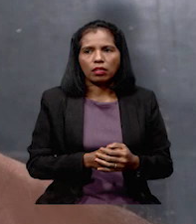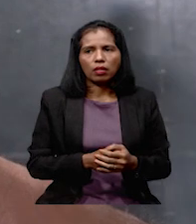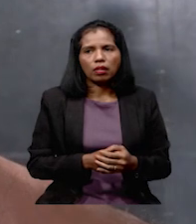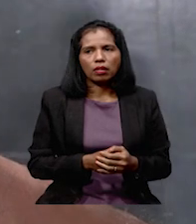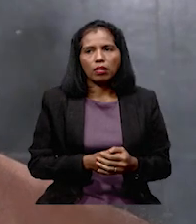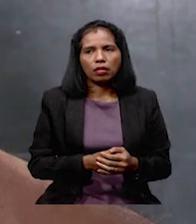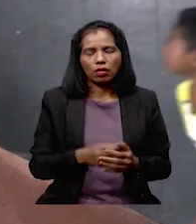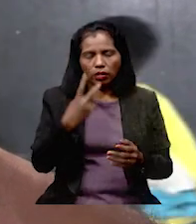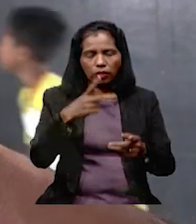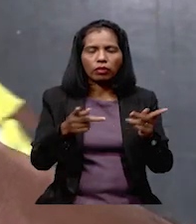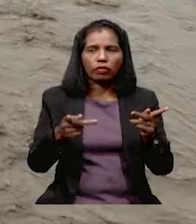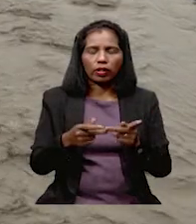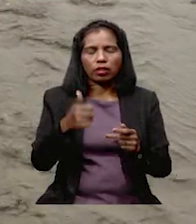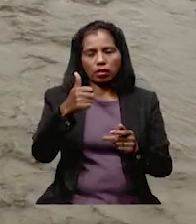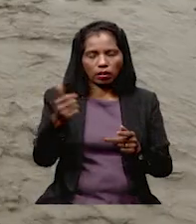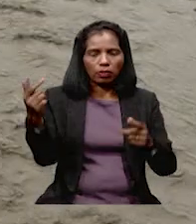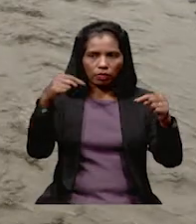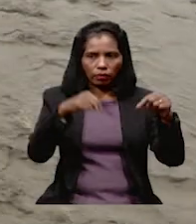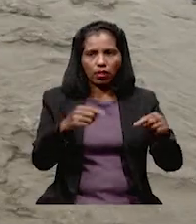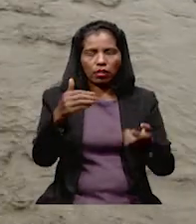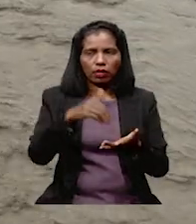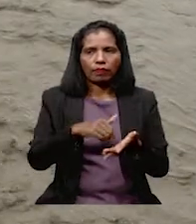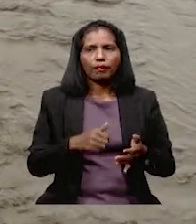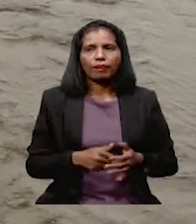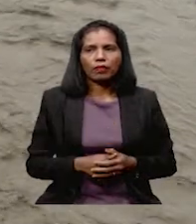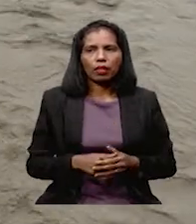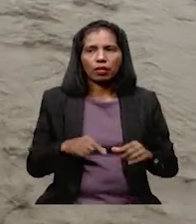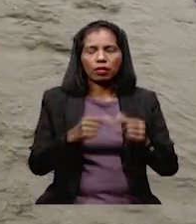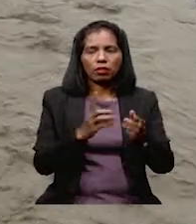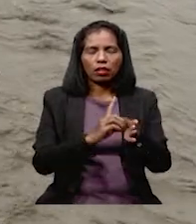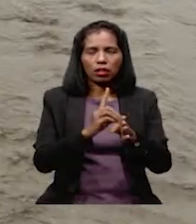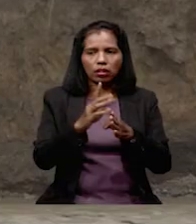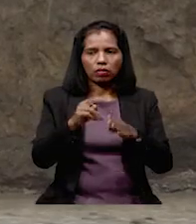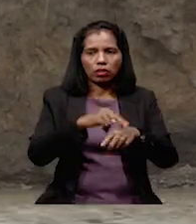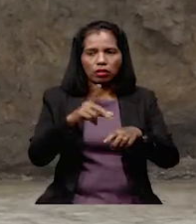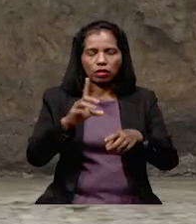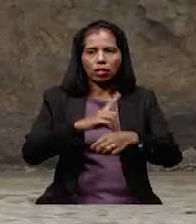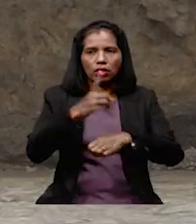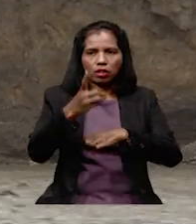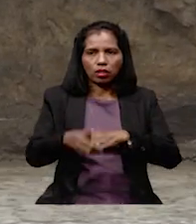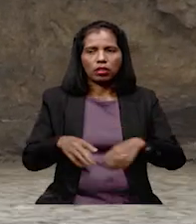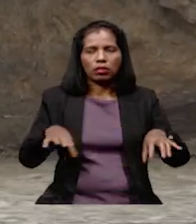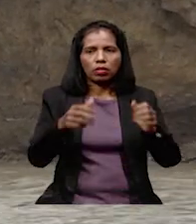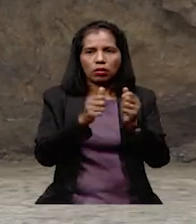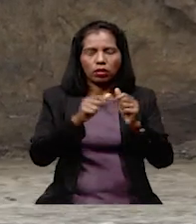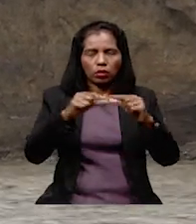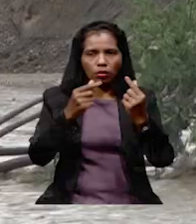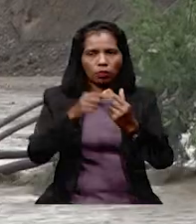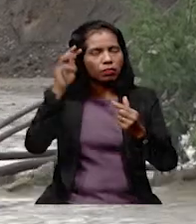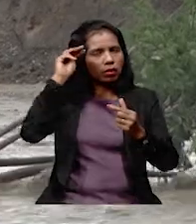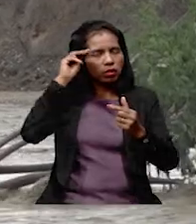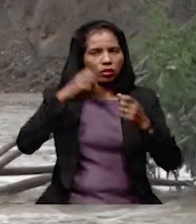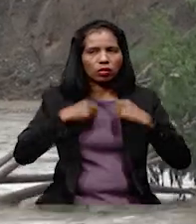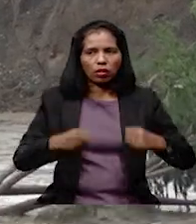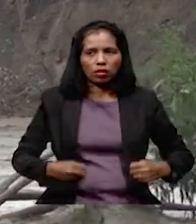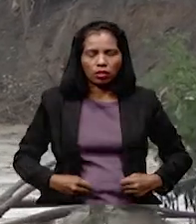tim mare me patin dia ke ini gel kilo Além de Nemos, a equipa de Ação Nacional de Desastres Naturais coordena ONA o equipa Ministério Saúde,